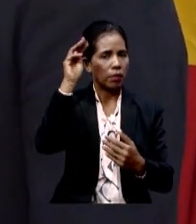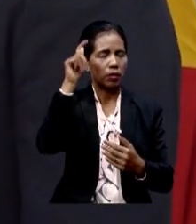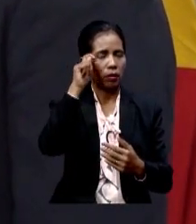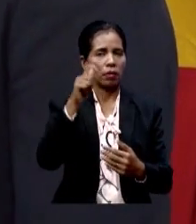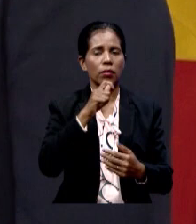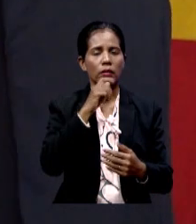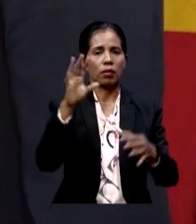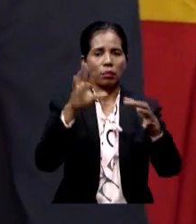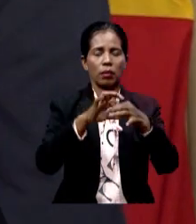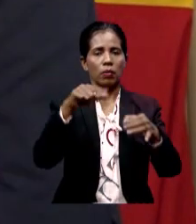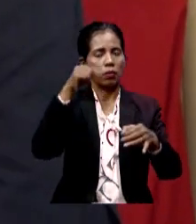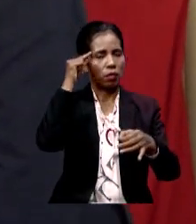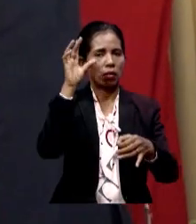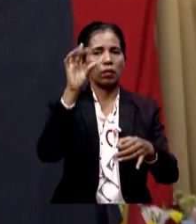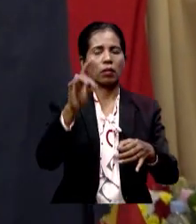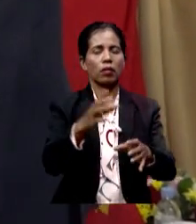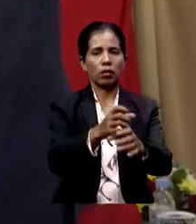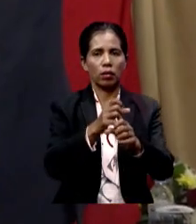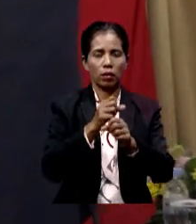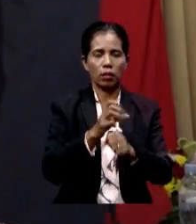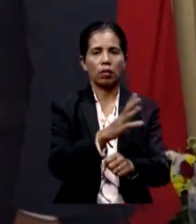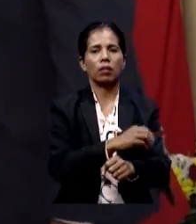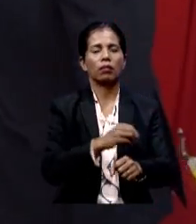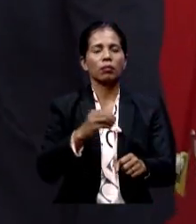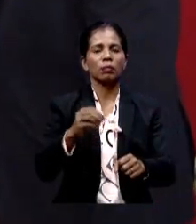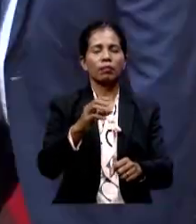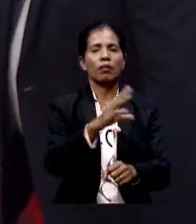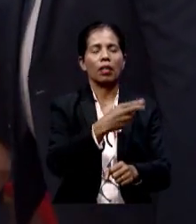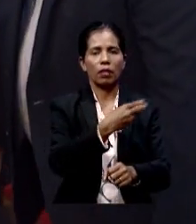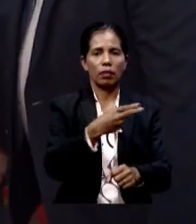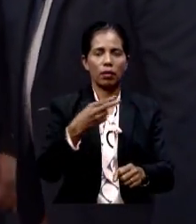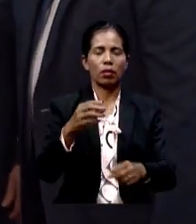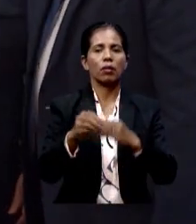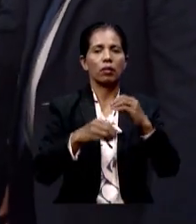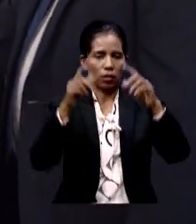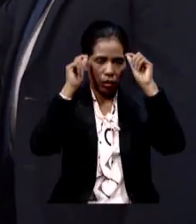o membro do governo da Walu, Simona Roteiro e a Labuan Baso, Indonésia, com a